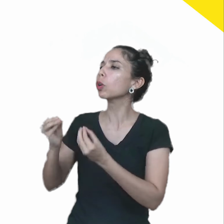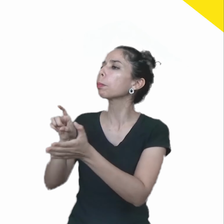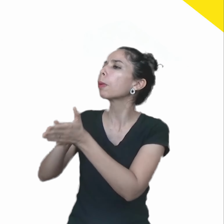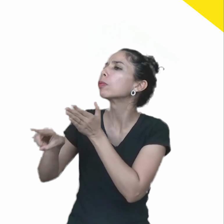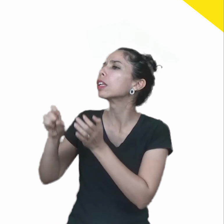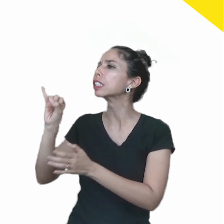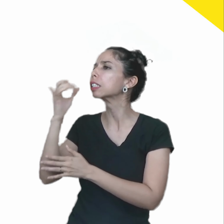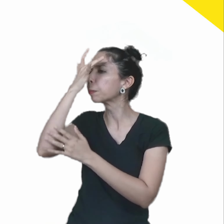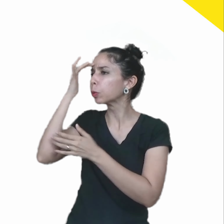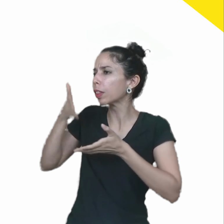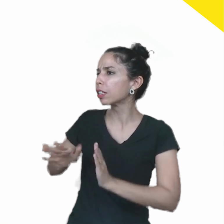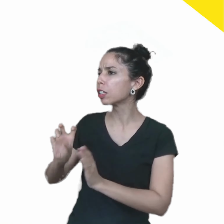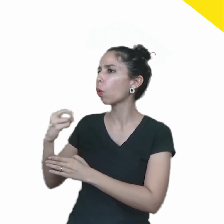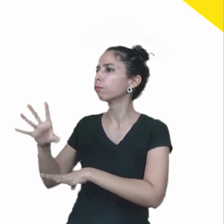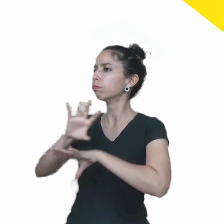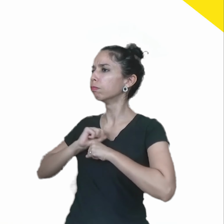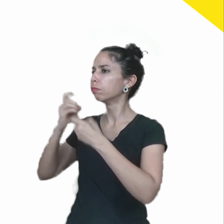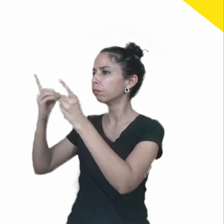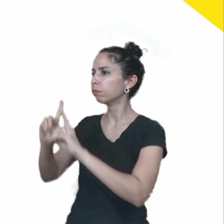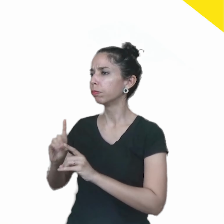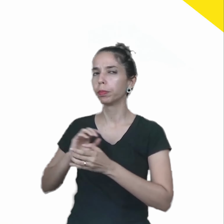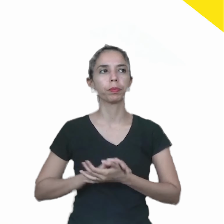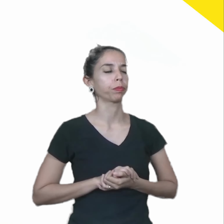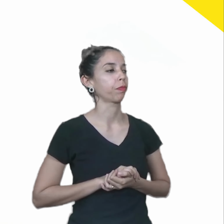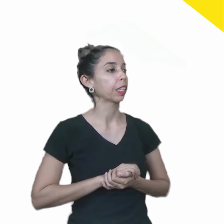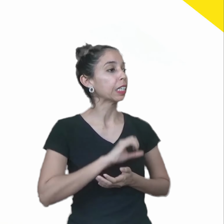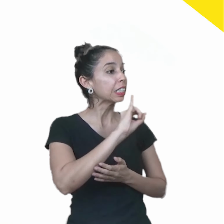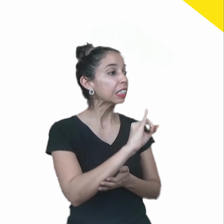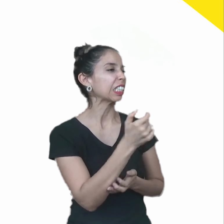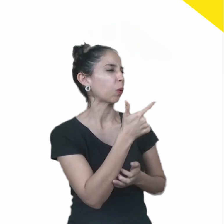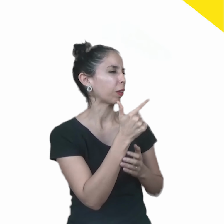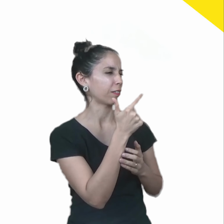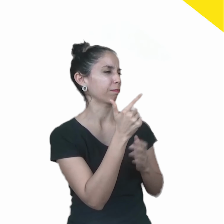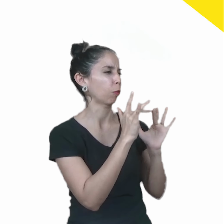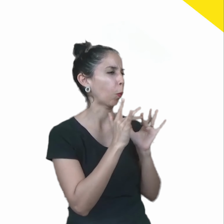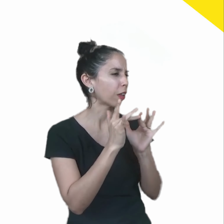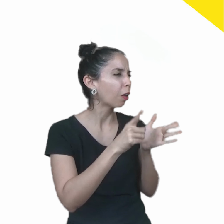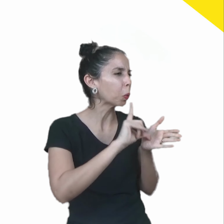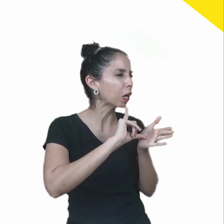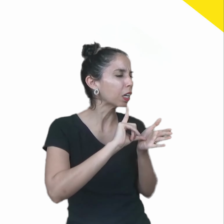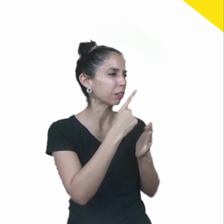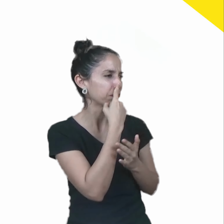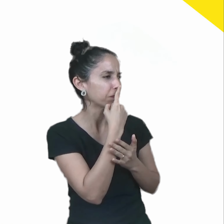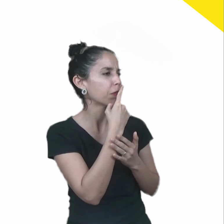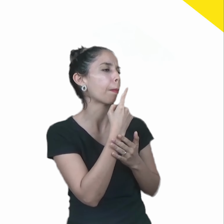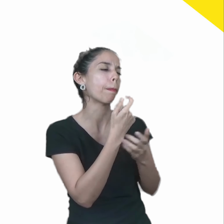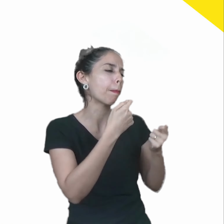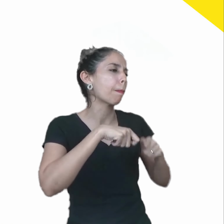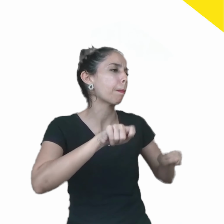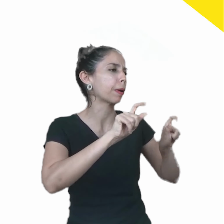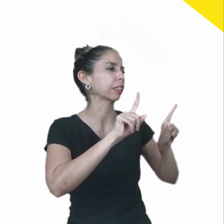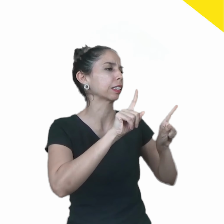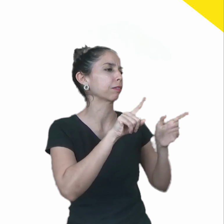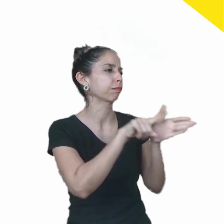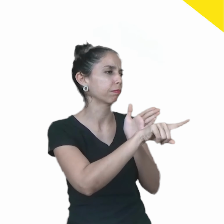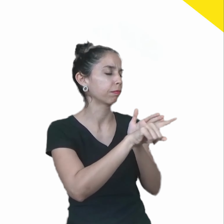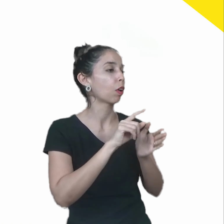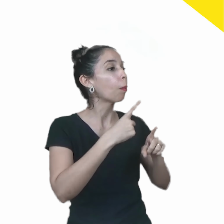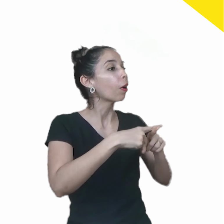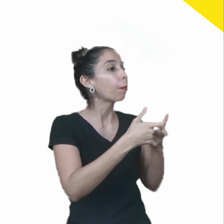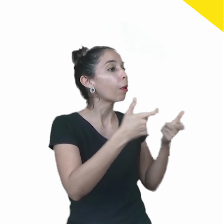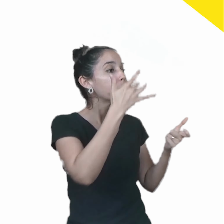Como perguntar se a pessoa nasceu ou adquiriu a deficiência? Se não tiver intimidade, não pergunte Muitas